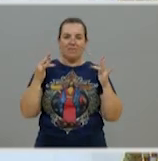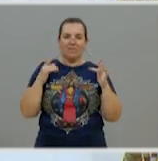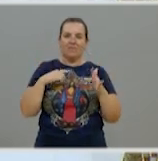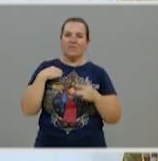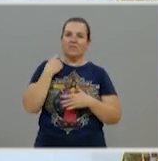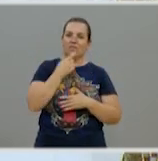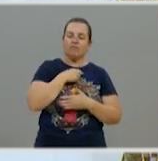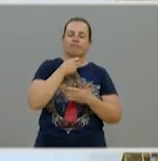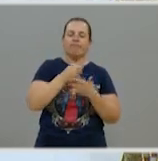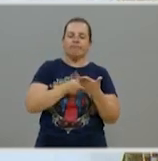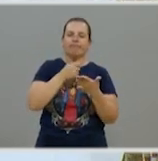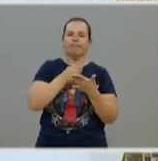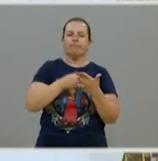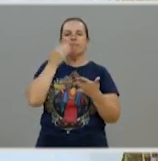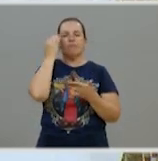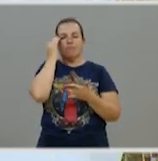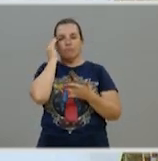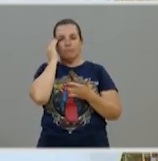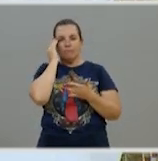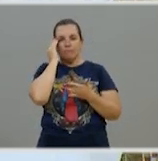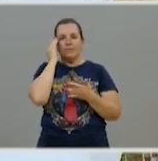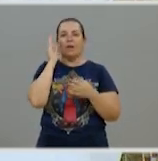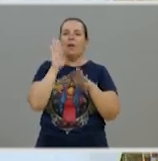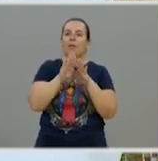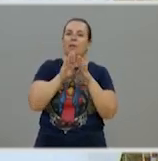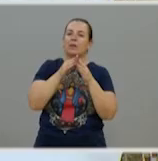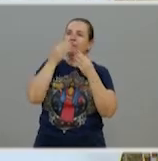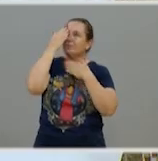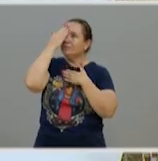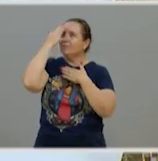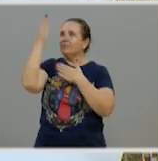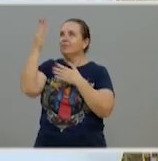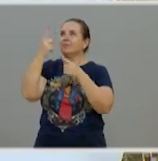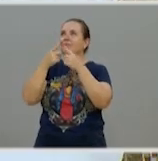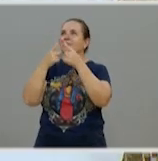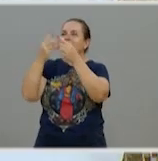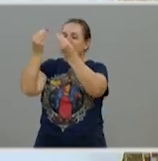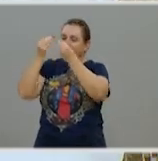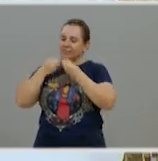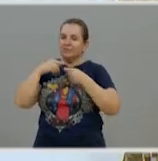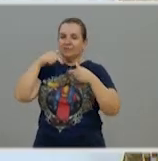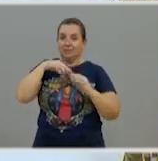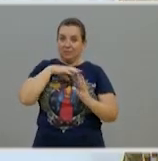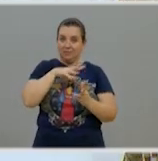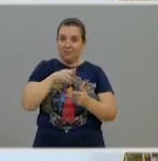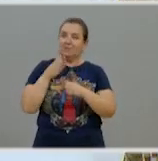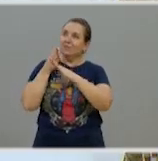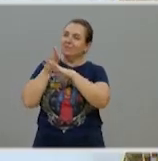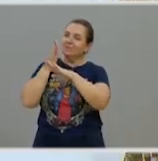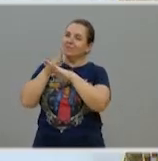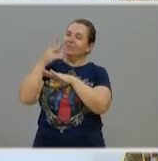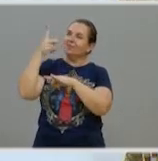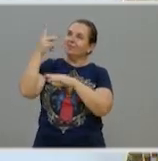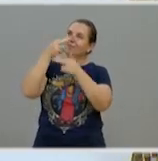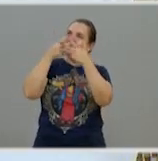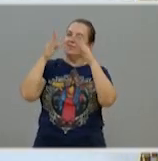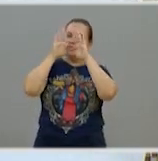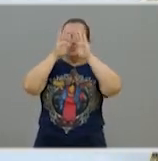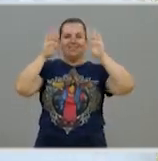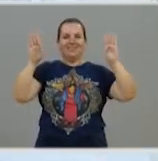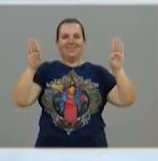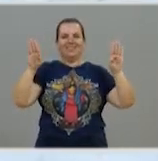nos empenhamos em render-vos graças, porque nos concedeis ainda na terra participar das coisas do